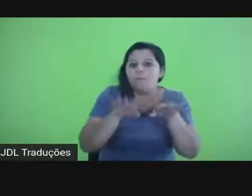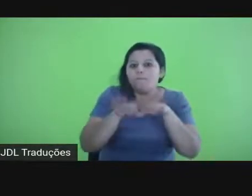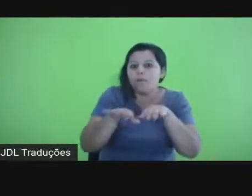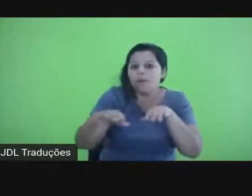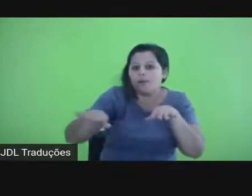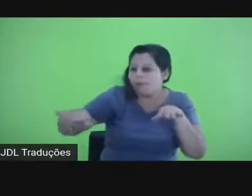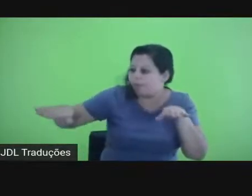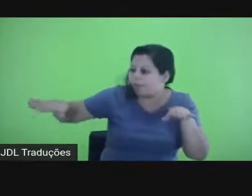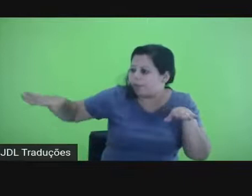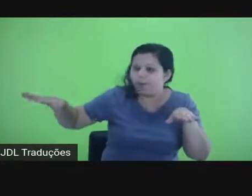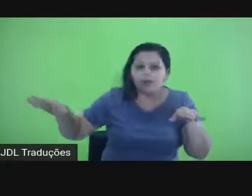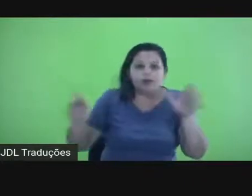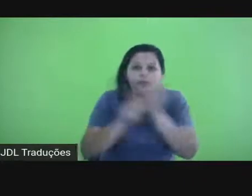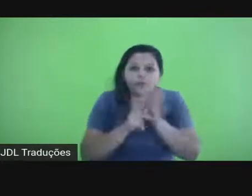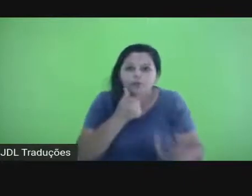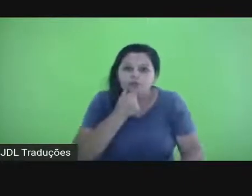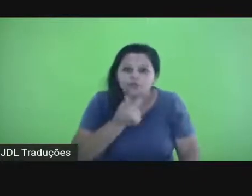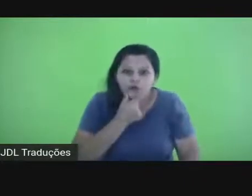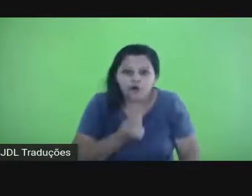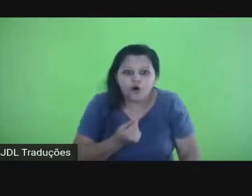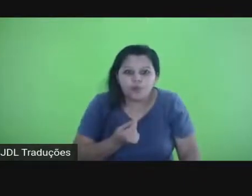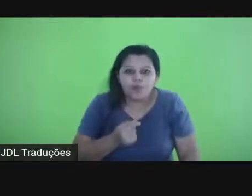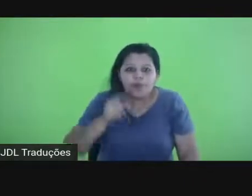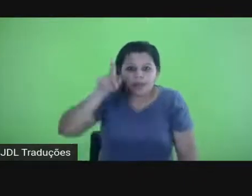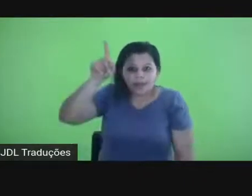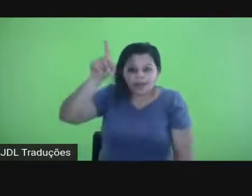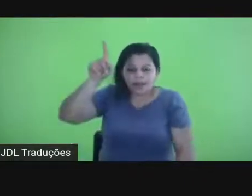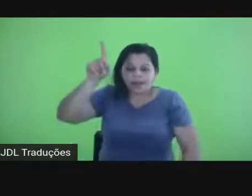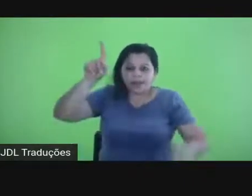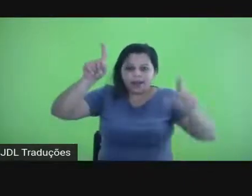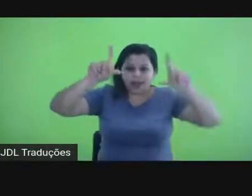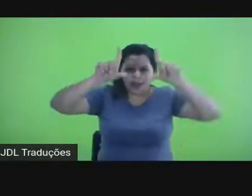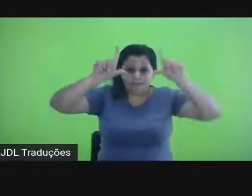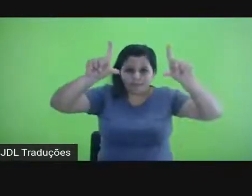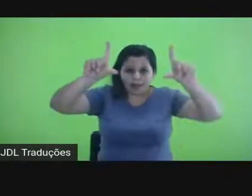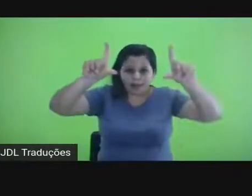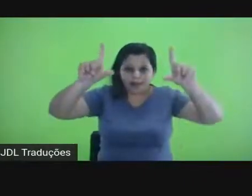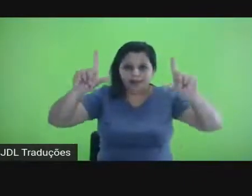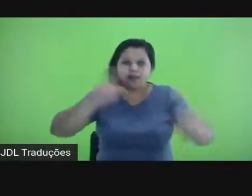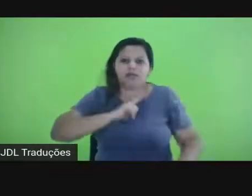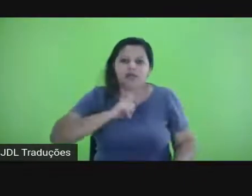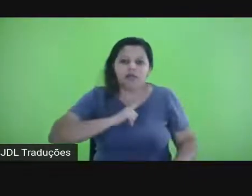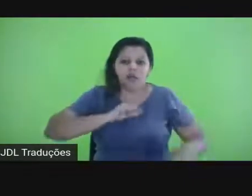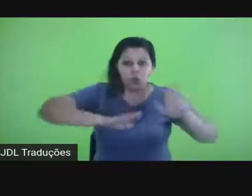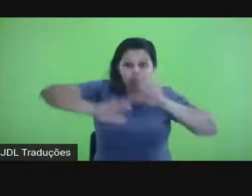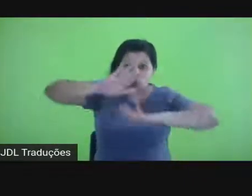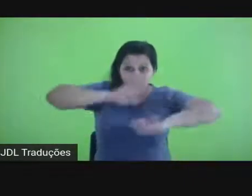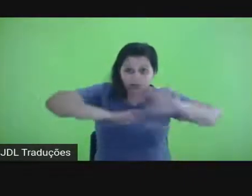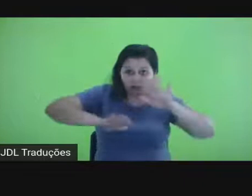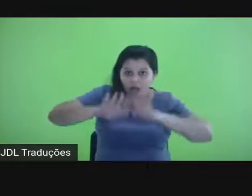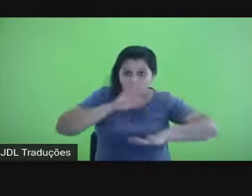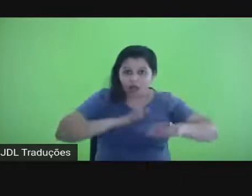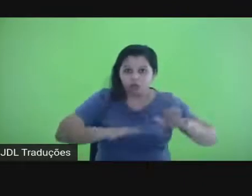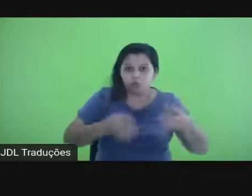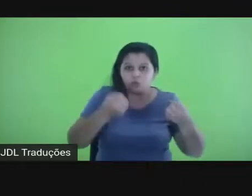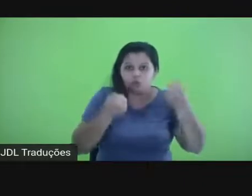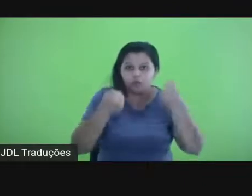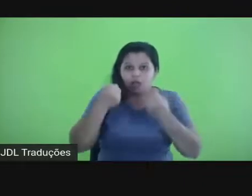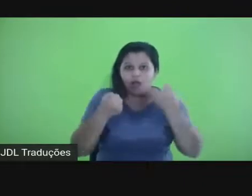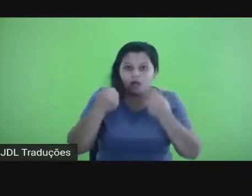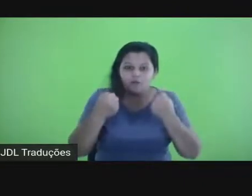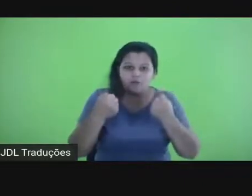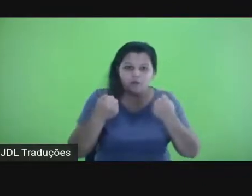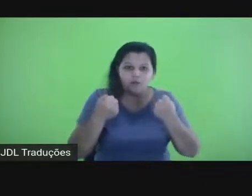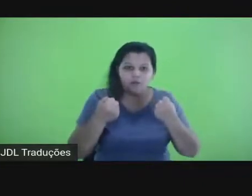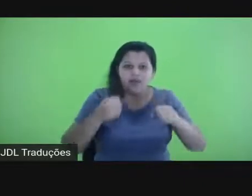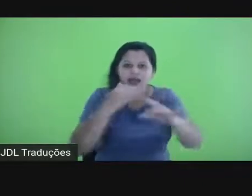pedestre. Você passa numa calçada, tem uma placa escrito lá, cuidado veículo. A cidade foi criada para quem? Ela não